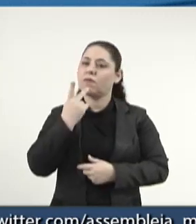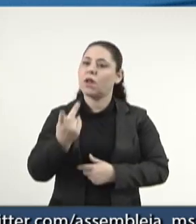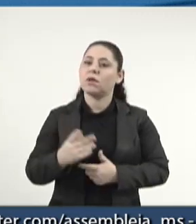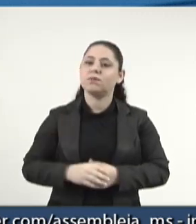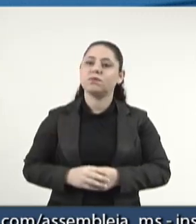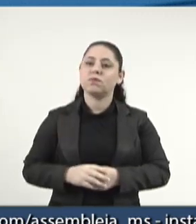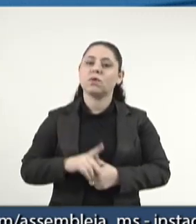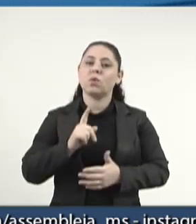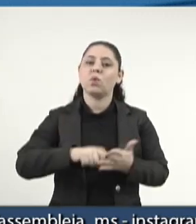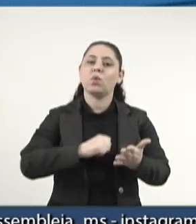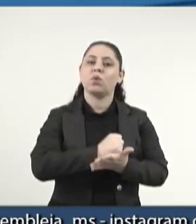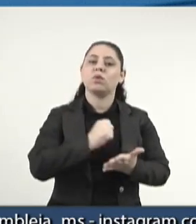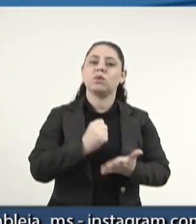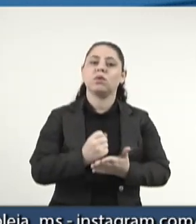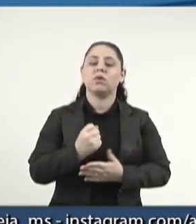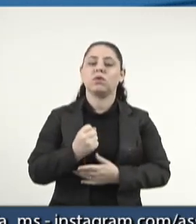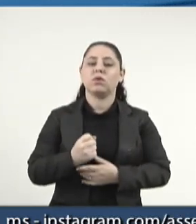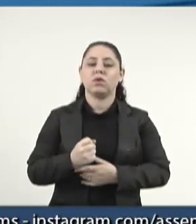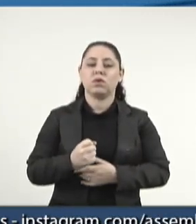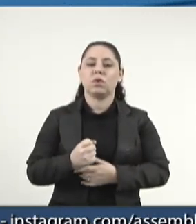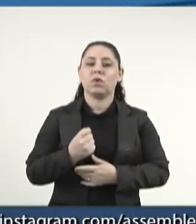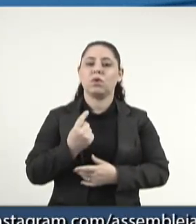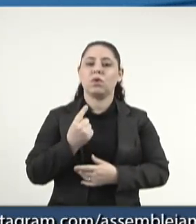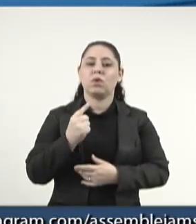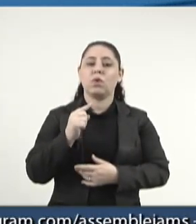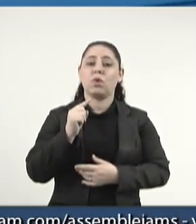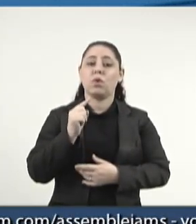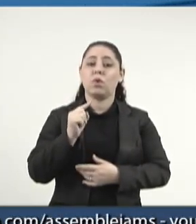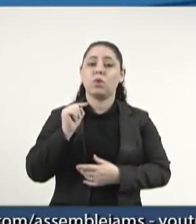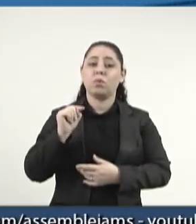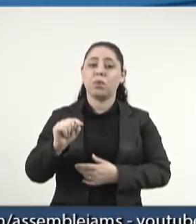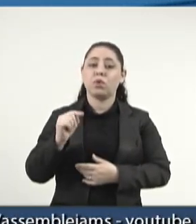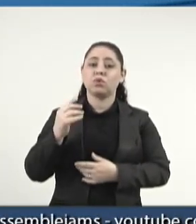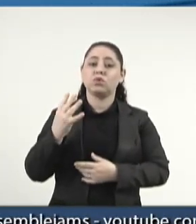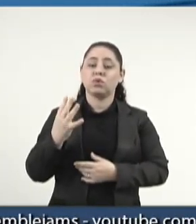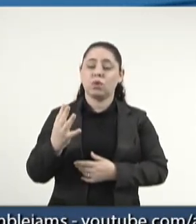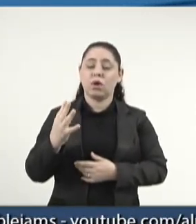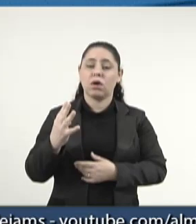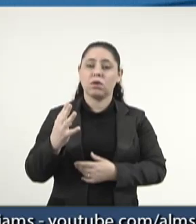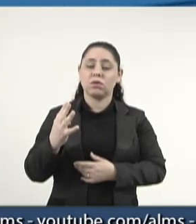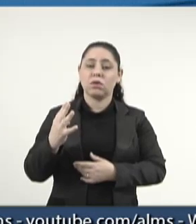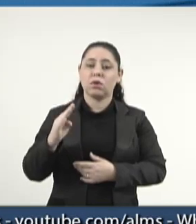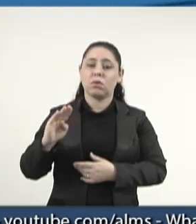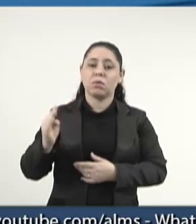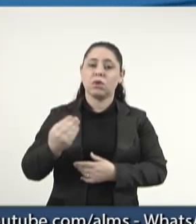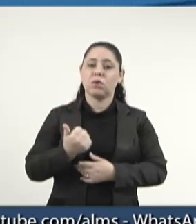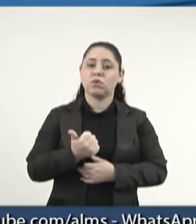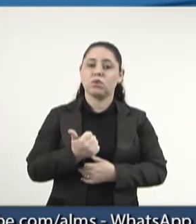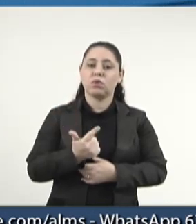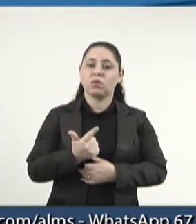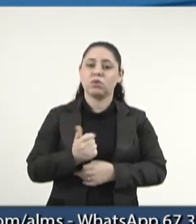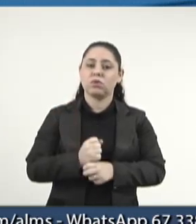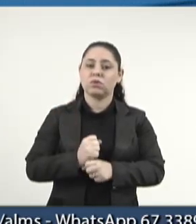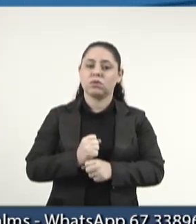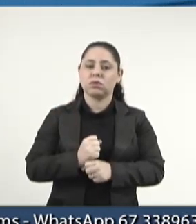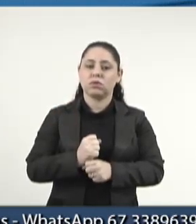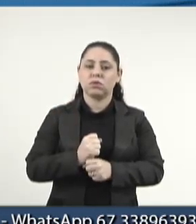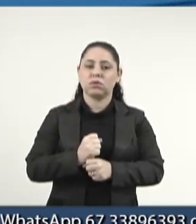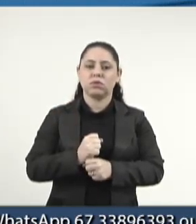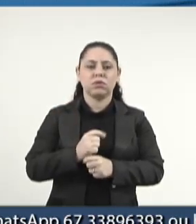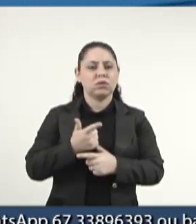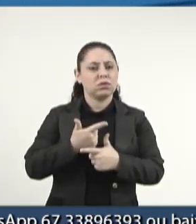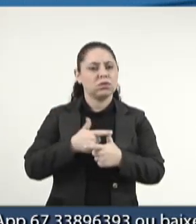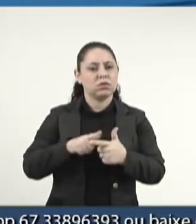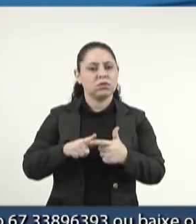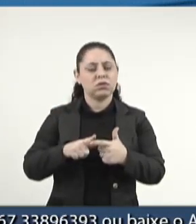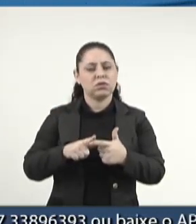um contrato de 1 bilhão e 400 milhões em 12 anos. Dividido